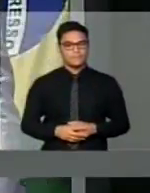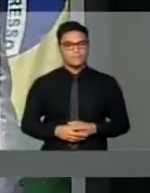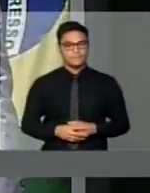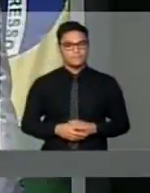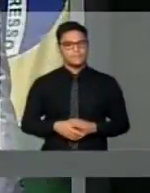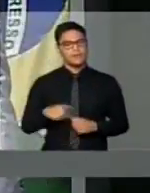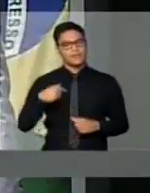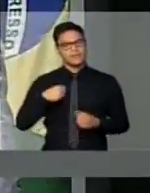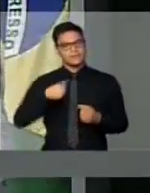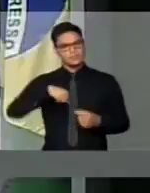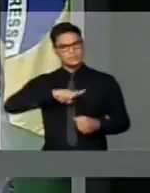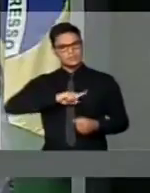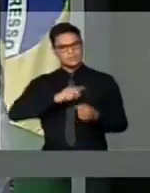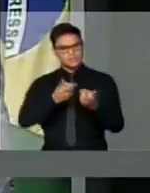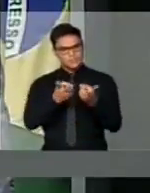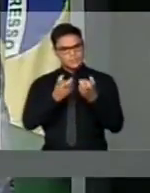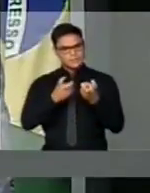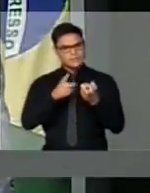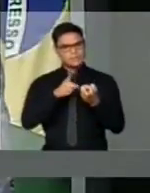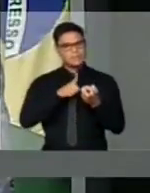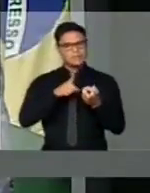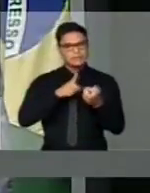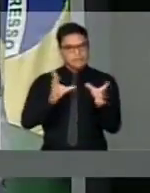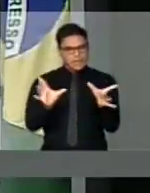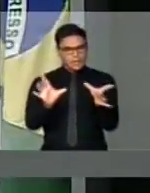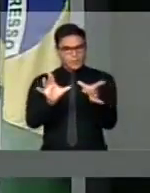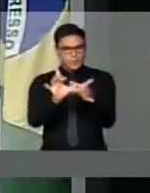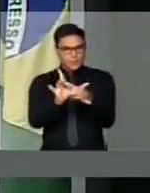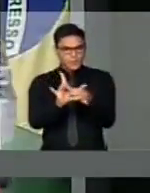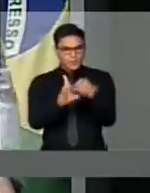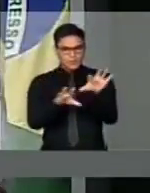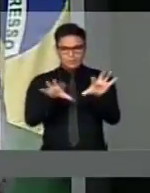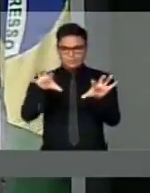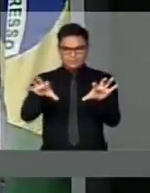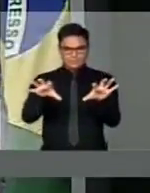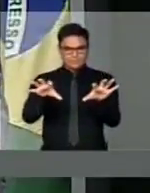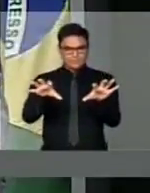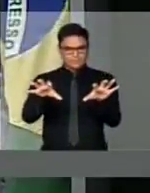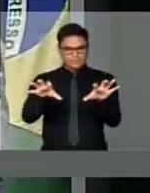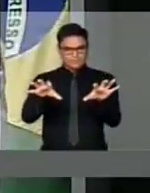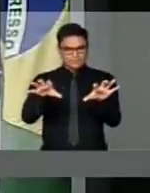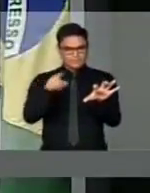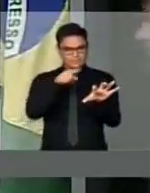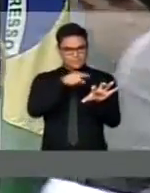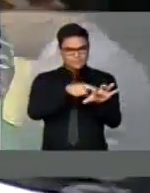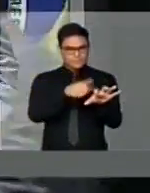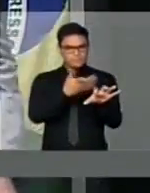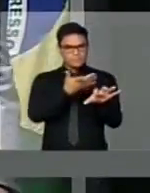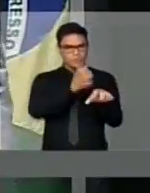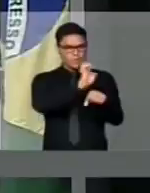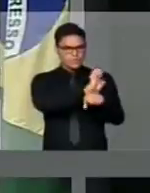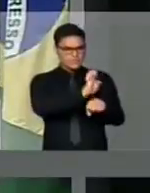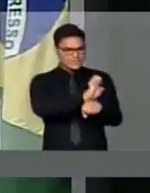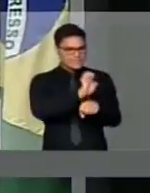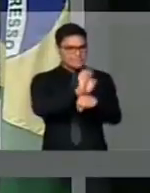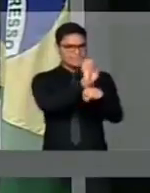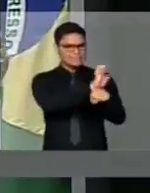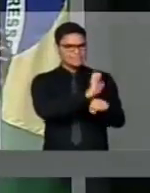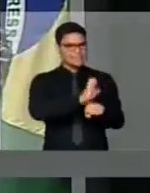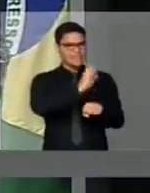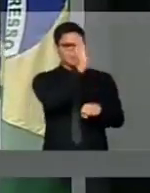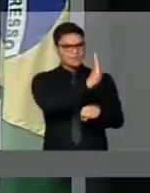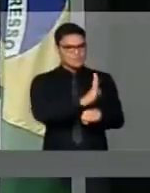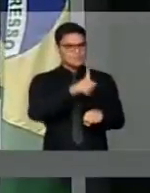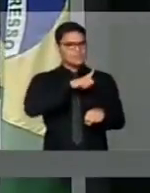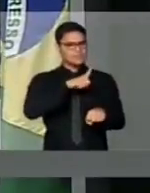É evidente que há uma conexão e que essas não são meras coincidências. Os estados do Brasil que têm alto índice